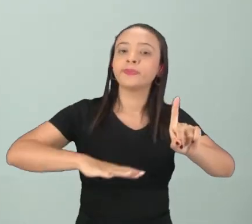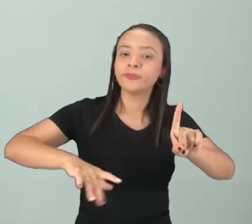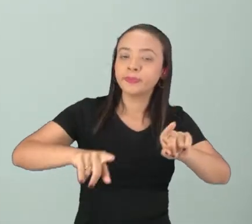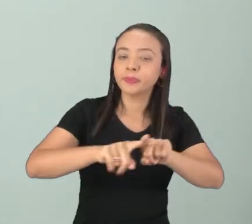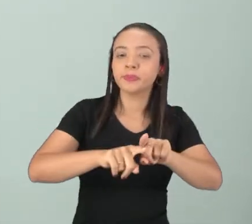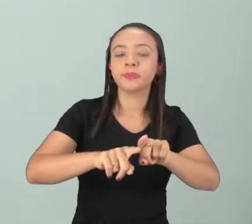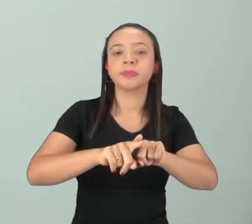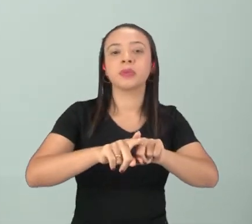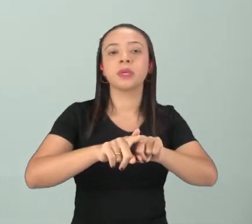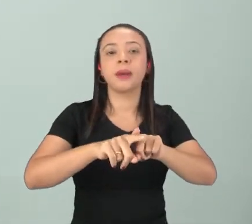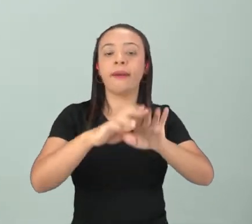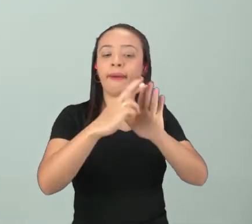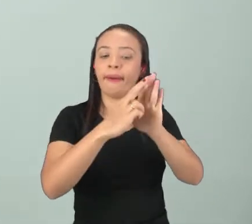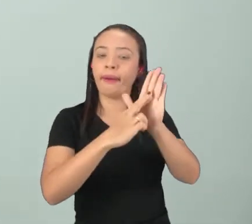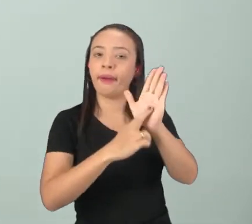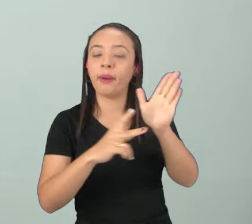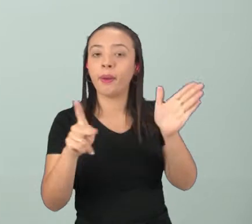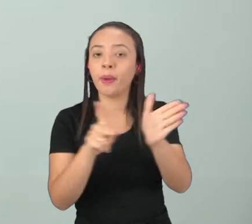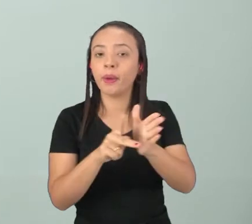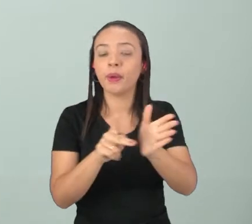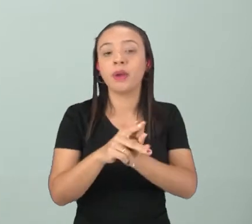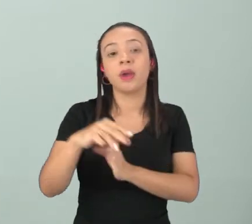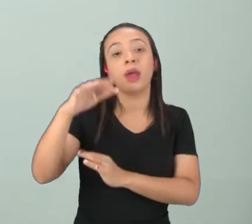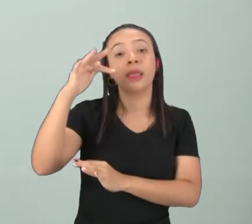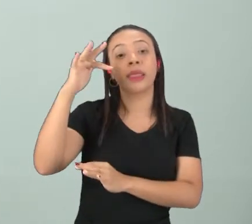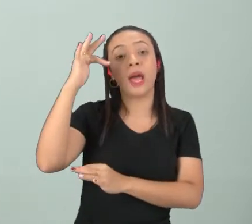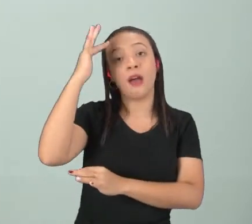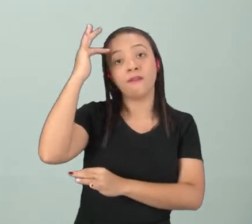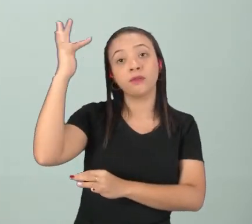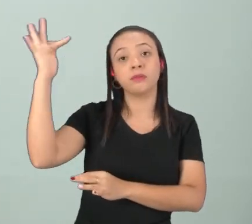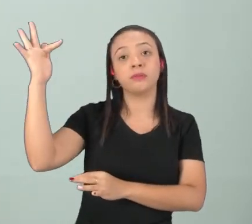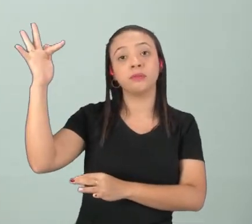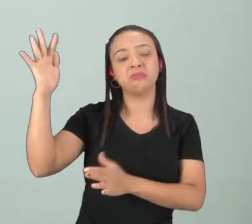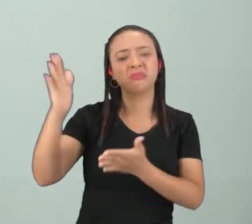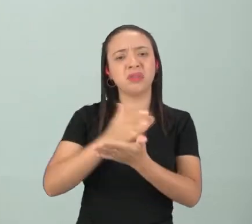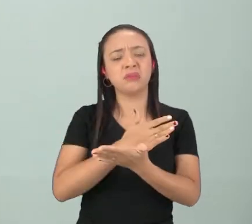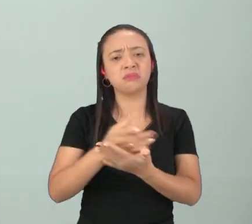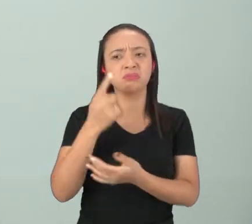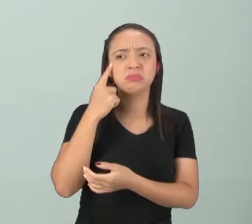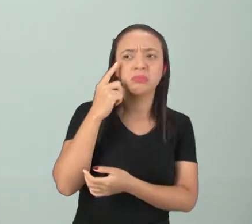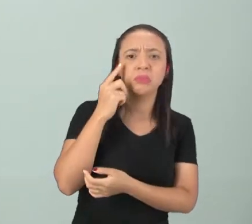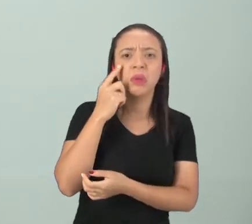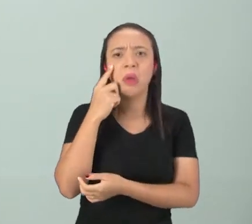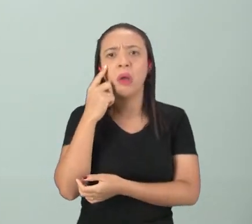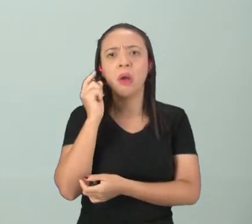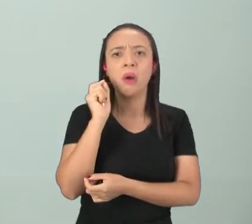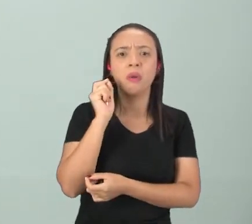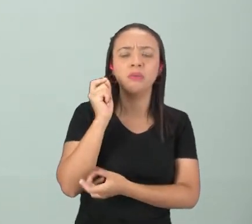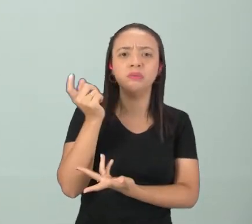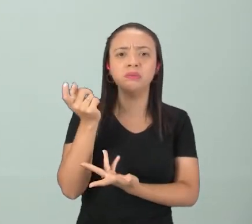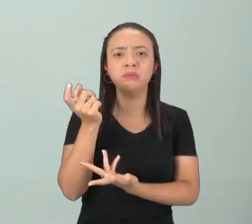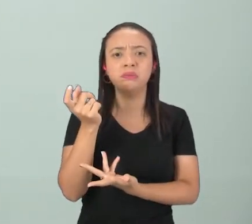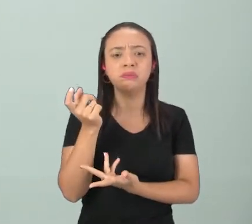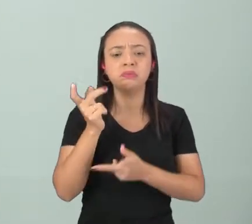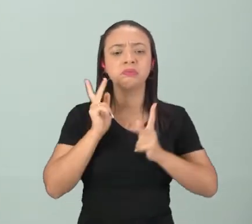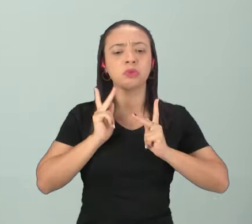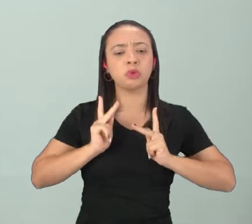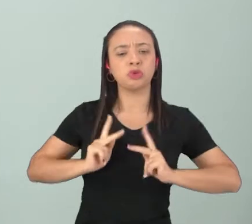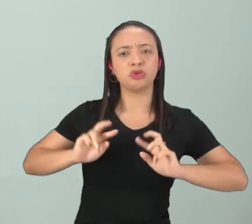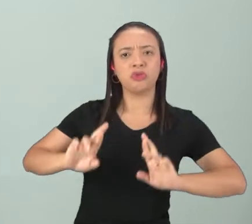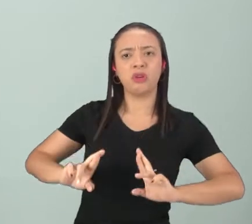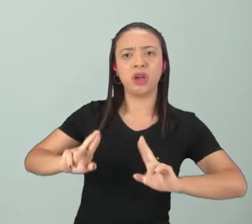abrange princípios filosóficos. Às vezes a gente vê certas posturas de religiosos que